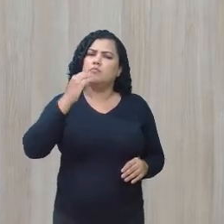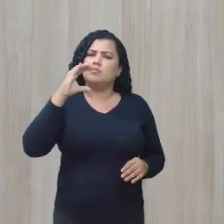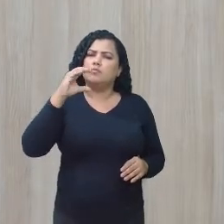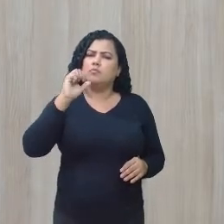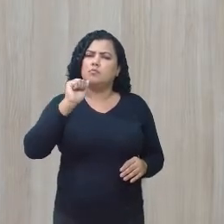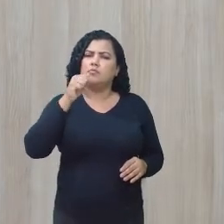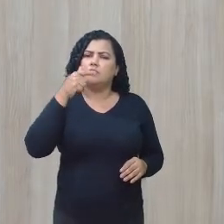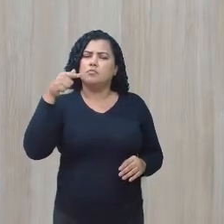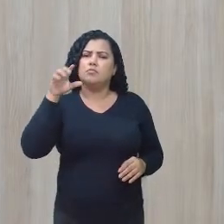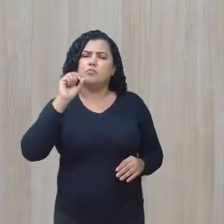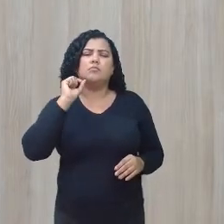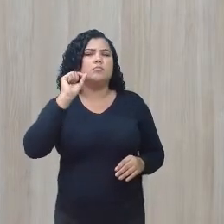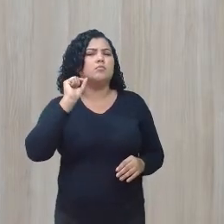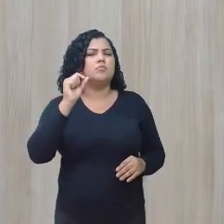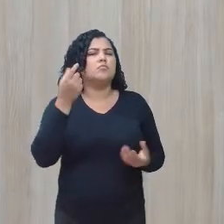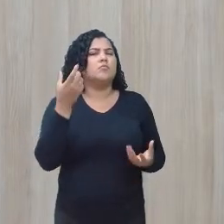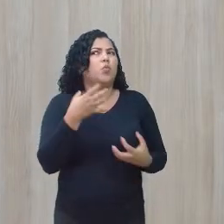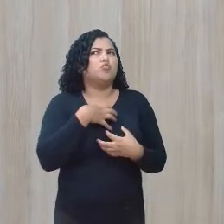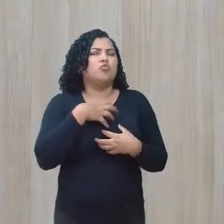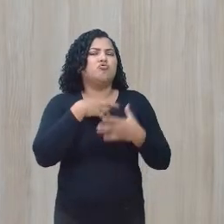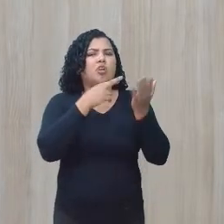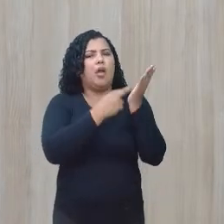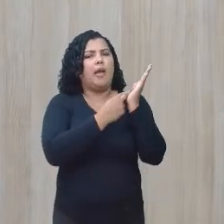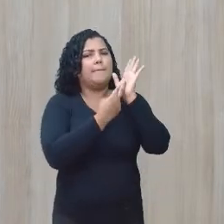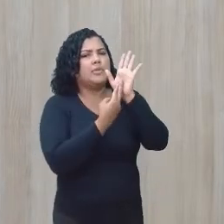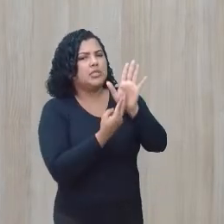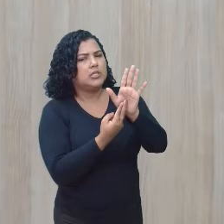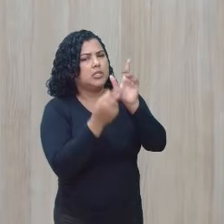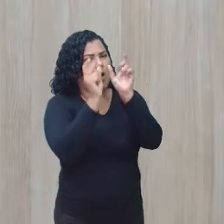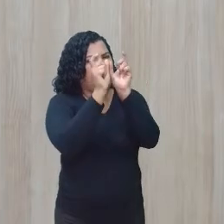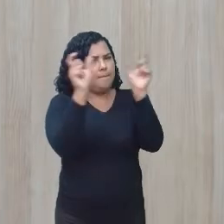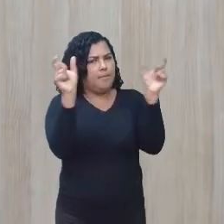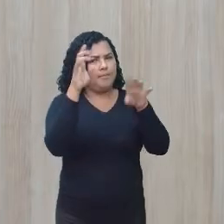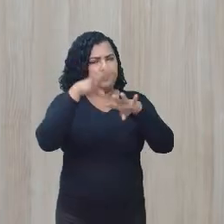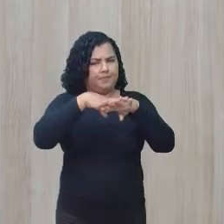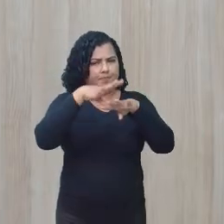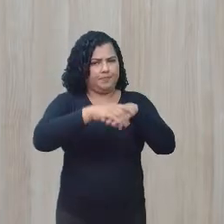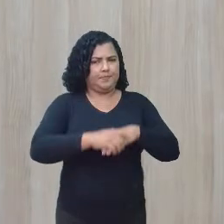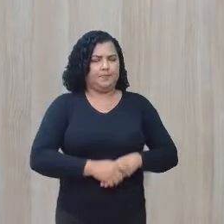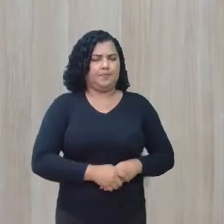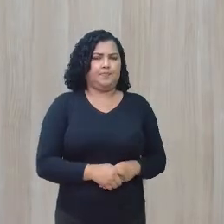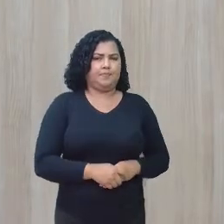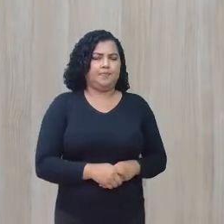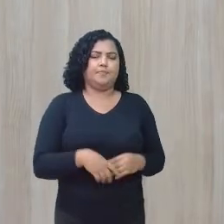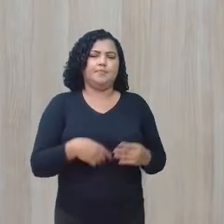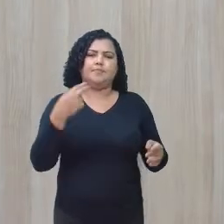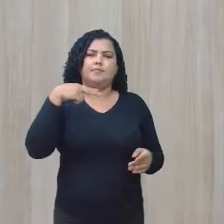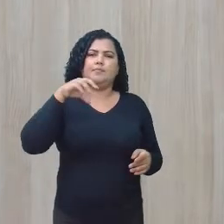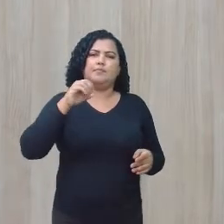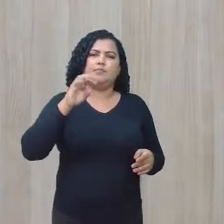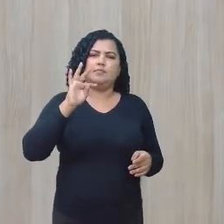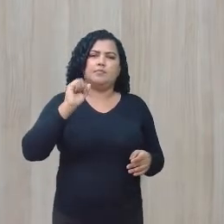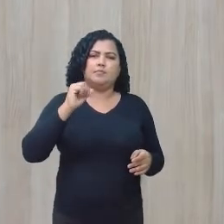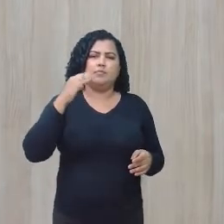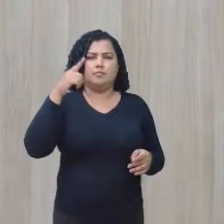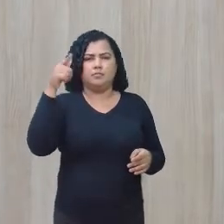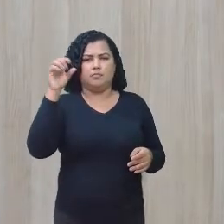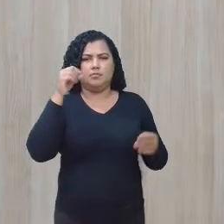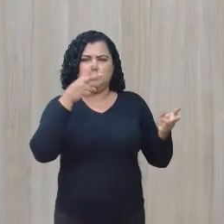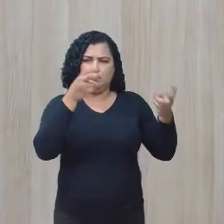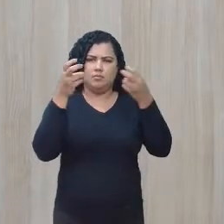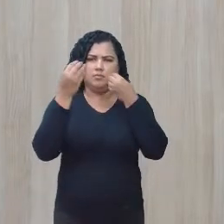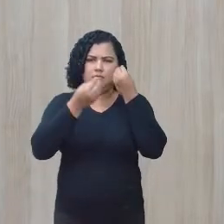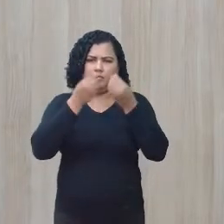aulas é sempre uma maneira de representar aquela operação matemática. No caso aqui, a notação, vamos ver aqui como é que fica